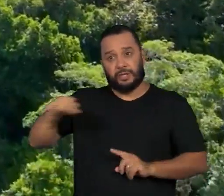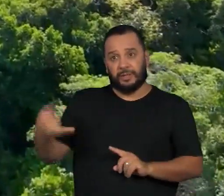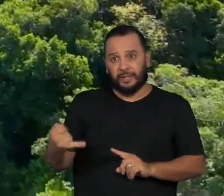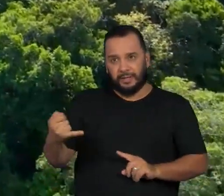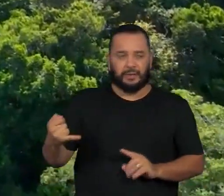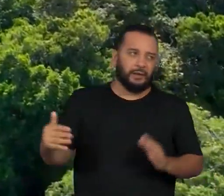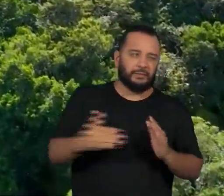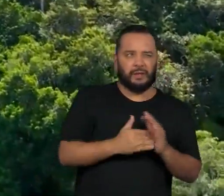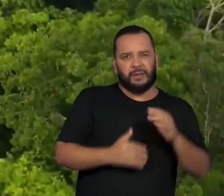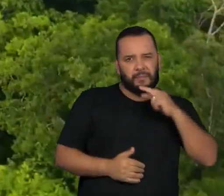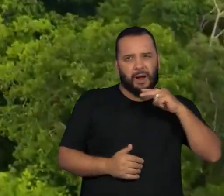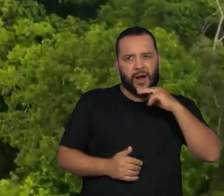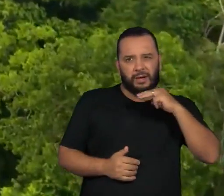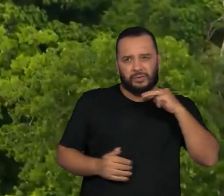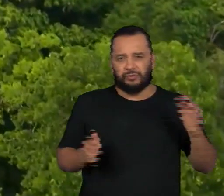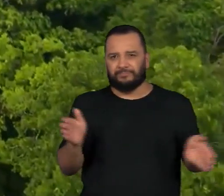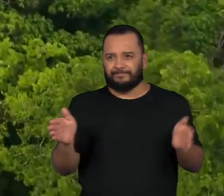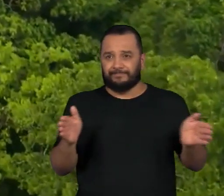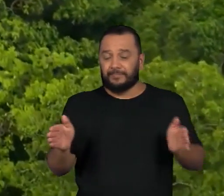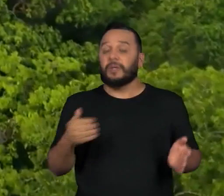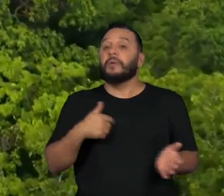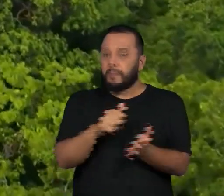e meados de março aumentou